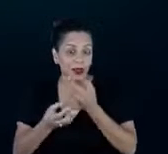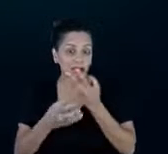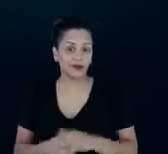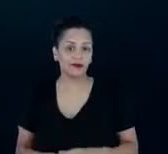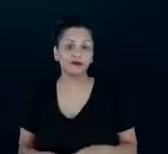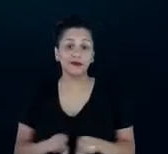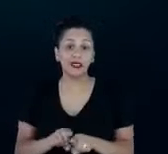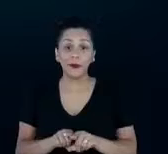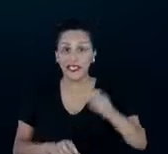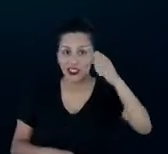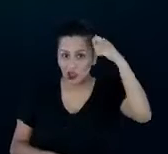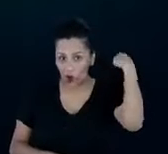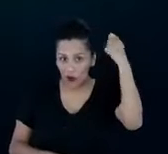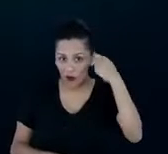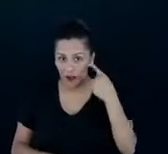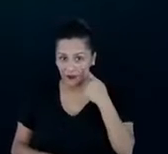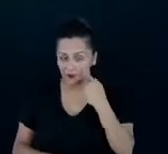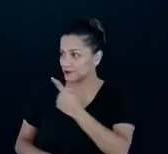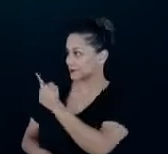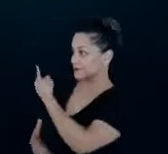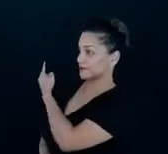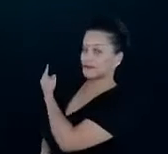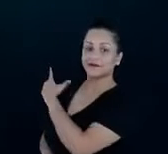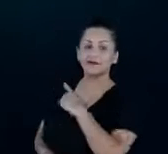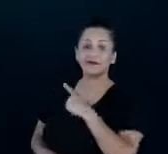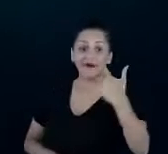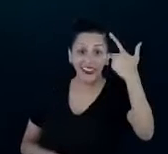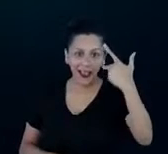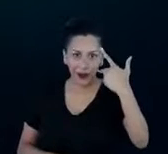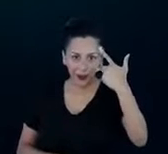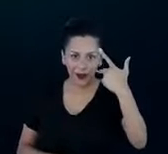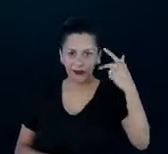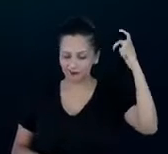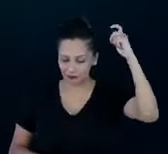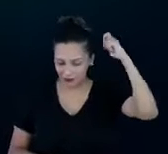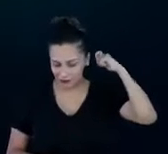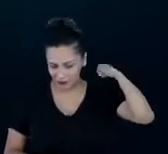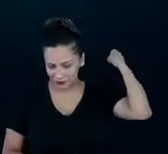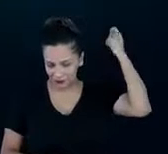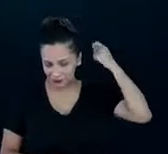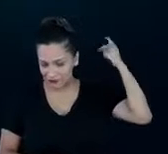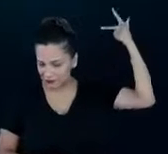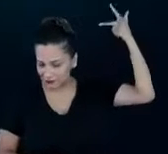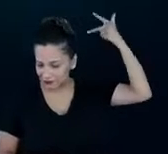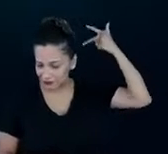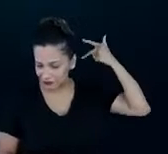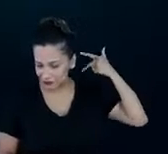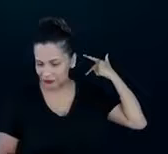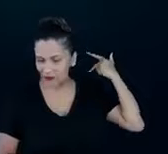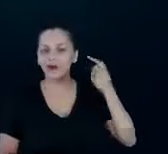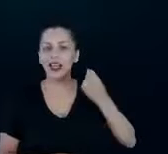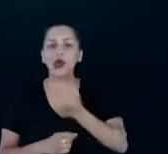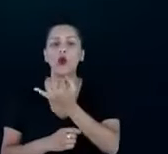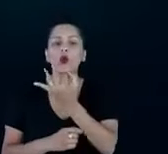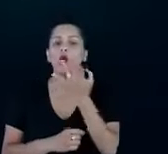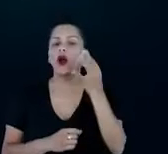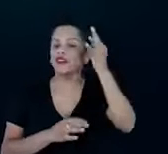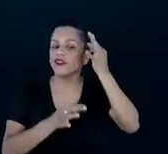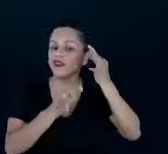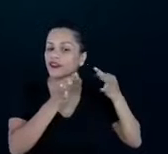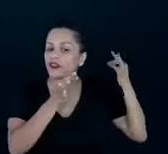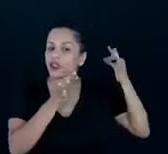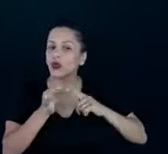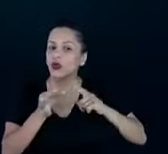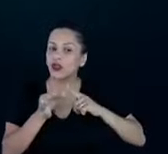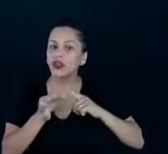tem uma câmera no meio quando você penteia o cabelo ela conta o número de fios da sua cabeça ela fala da sua